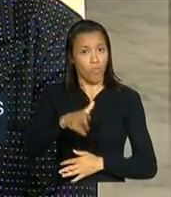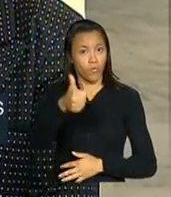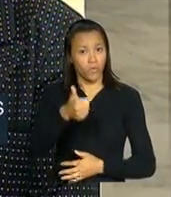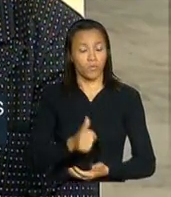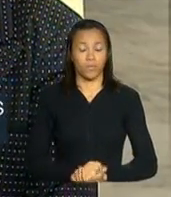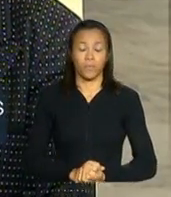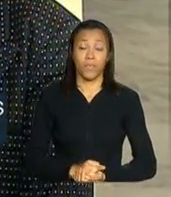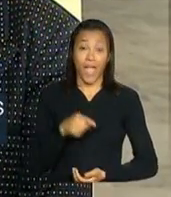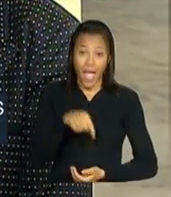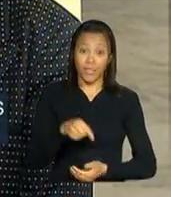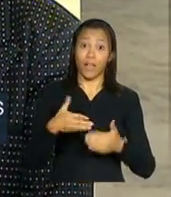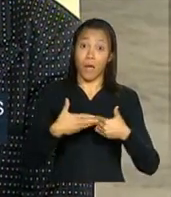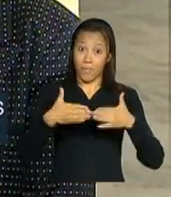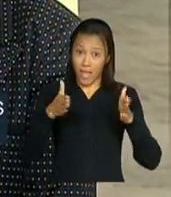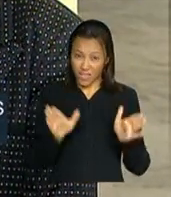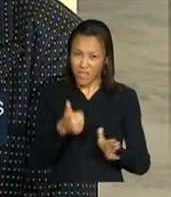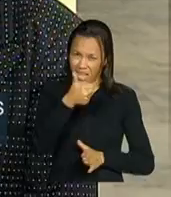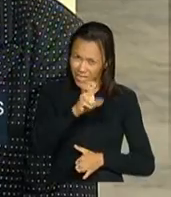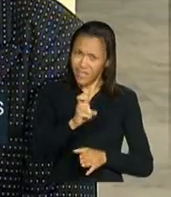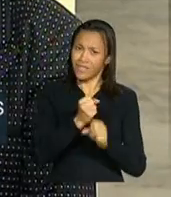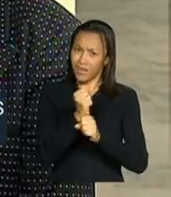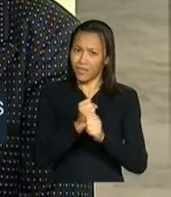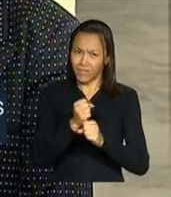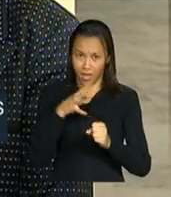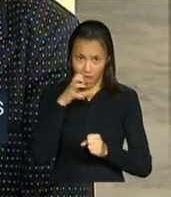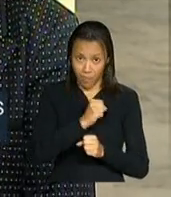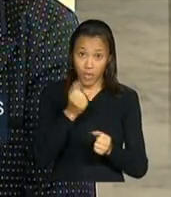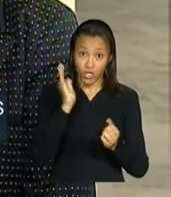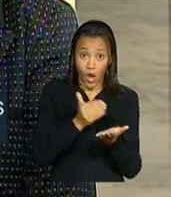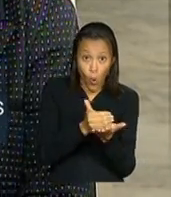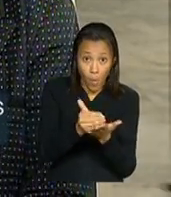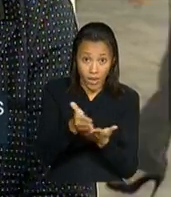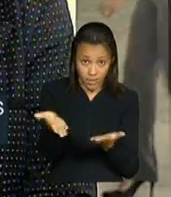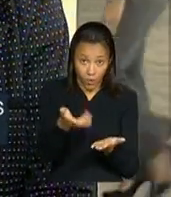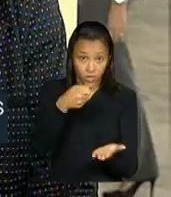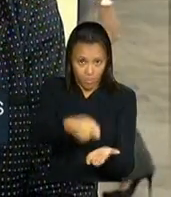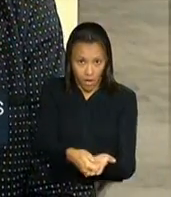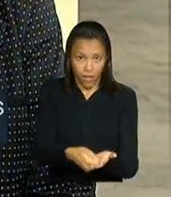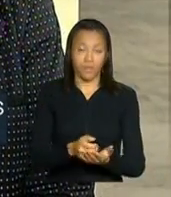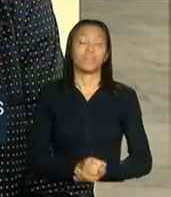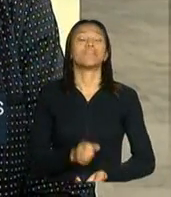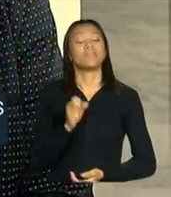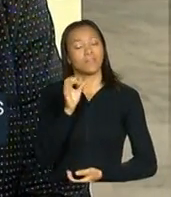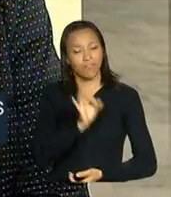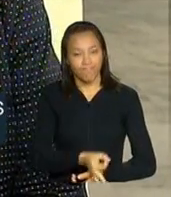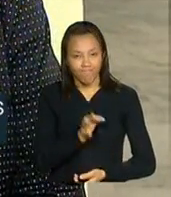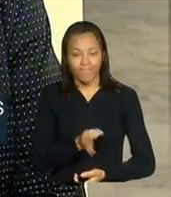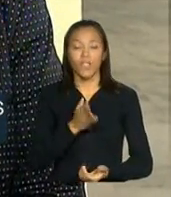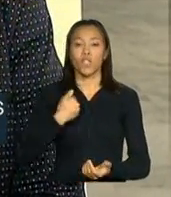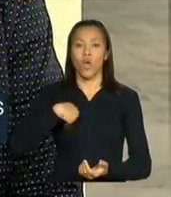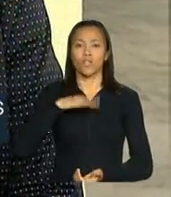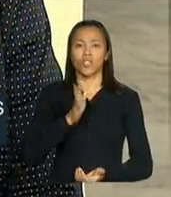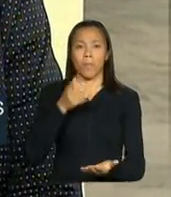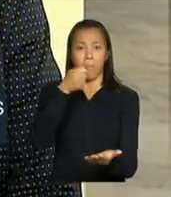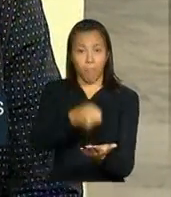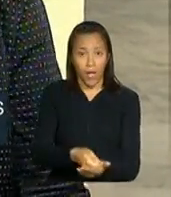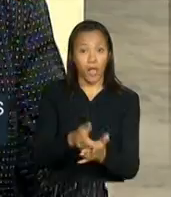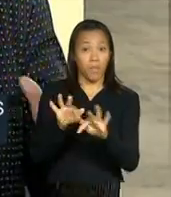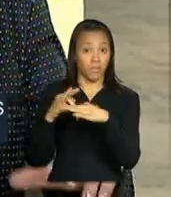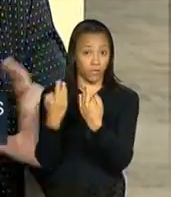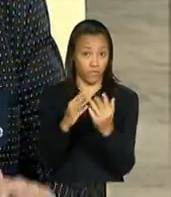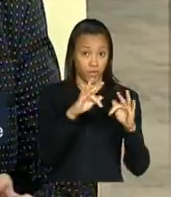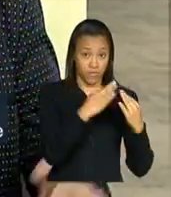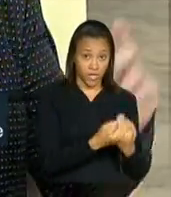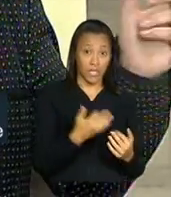essa ação essa ampliação para 15 anos é uma ação imediata já começa a ser paga logo exatamente nós pagamos as famílias que